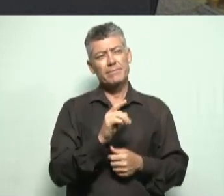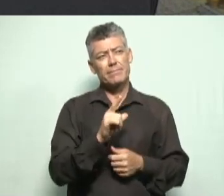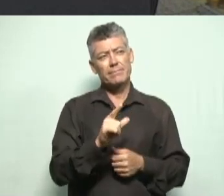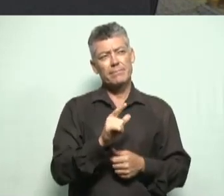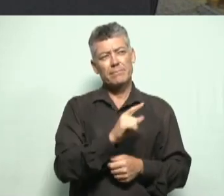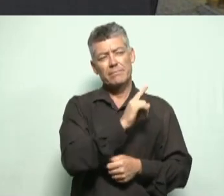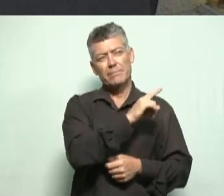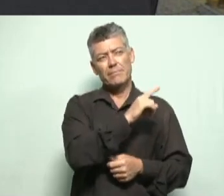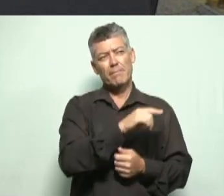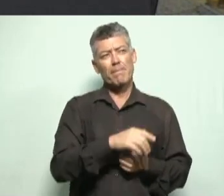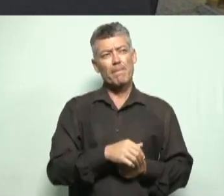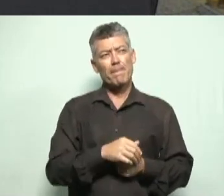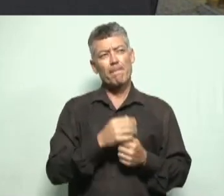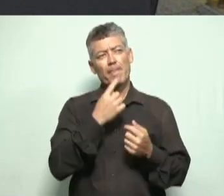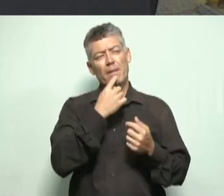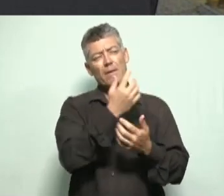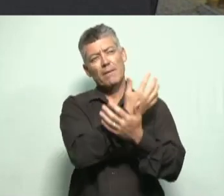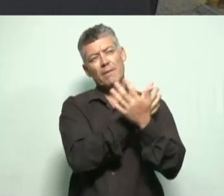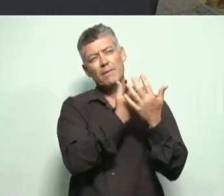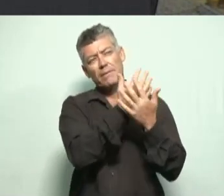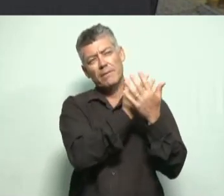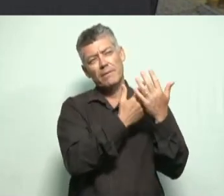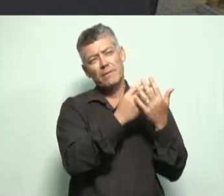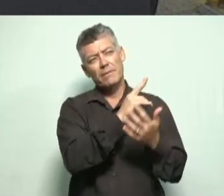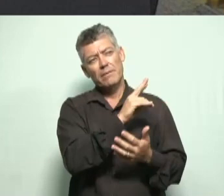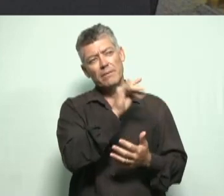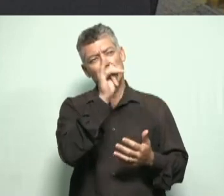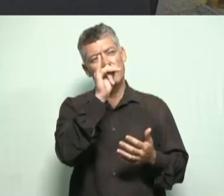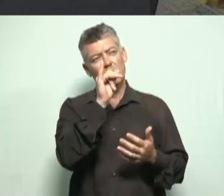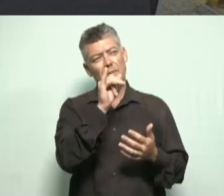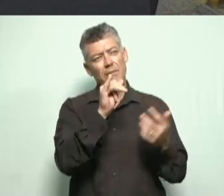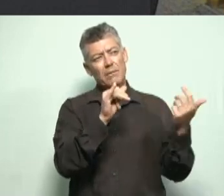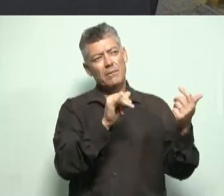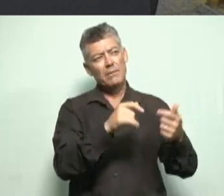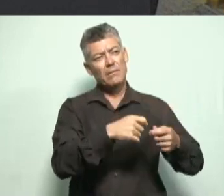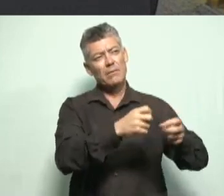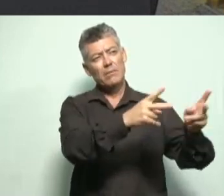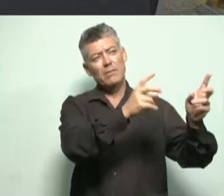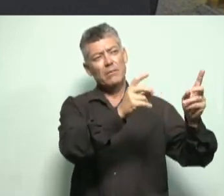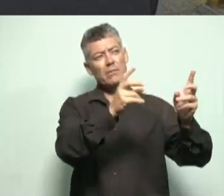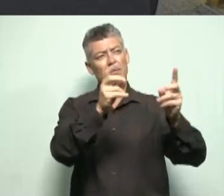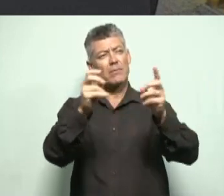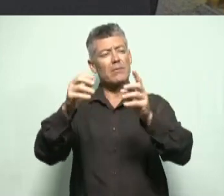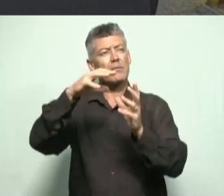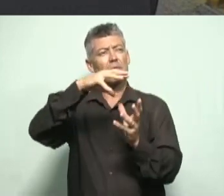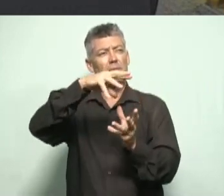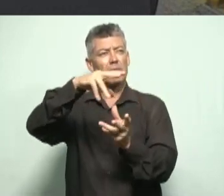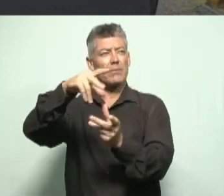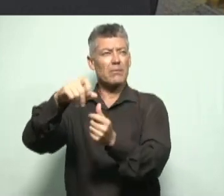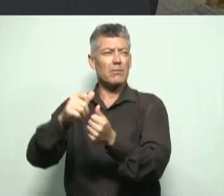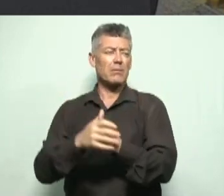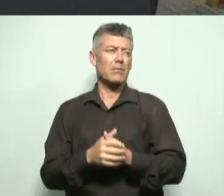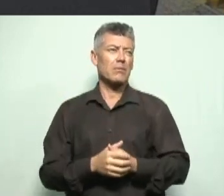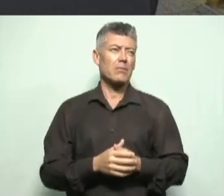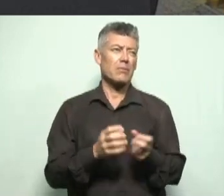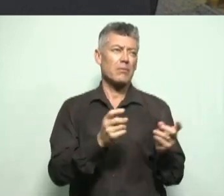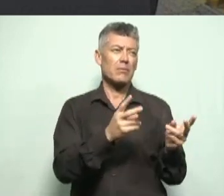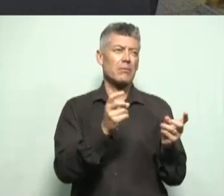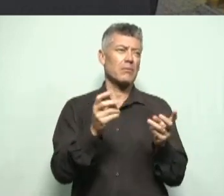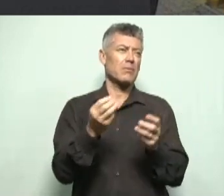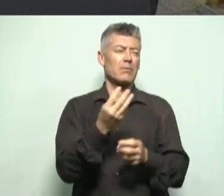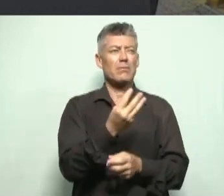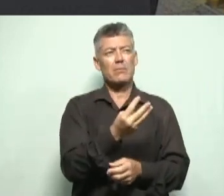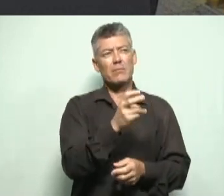Klaus, é a cantora que vai para o livro dos recordes, vendeu mais discos no mundo. Felipe, a Madonna vendeu